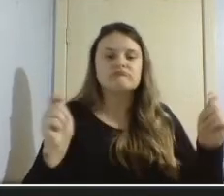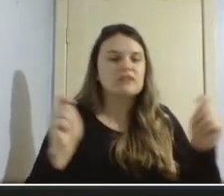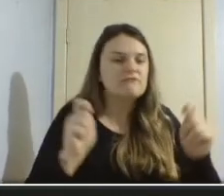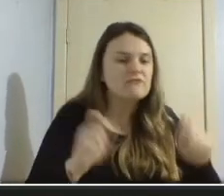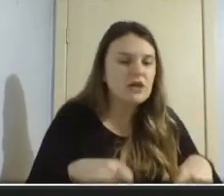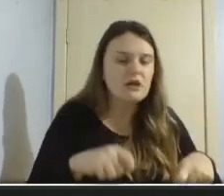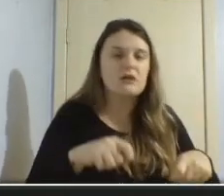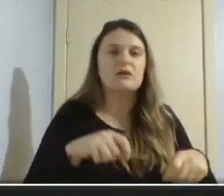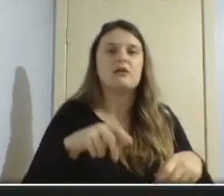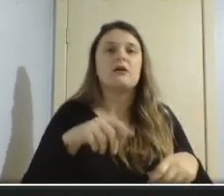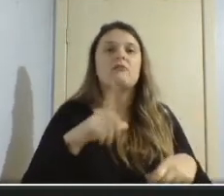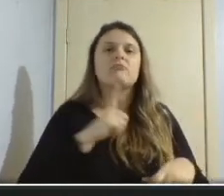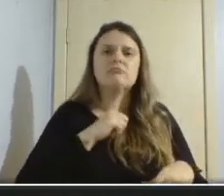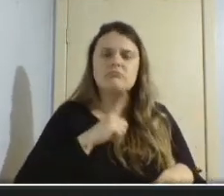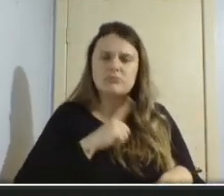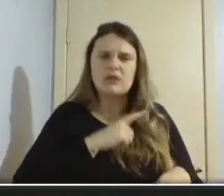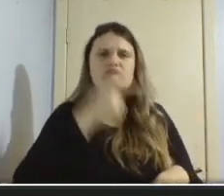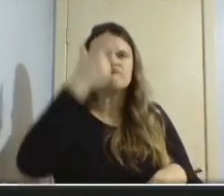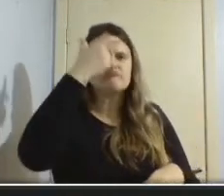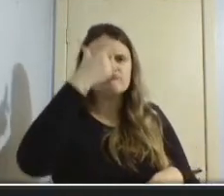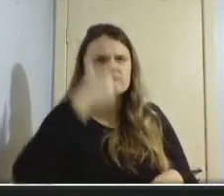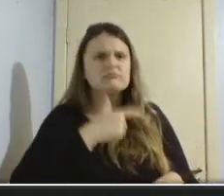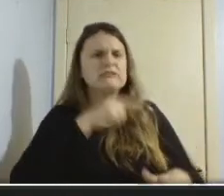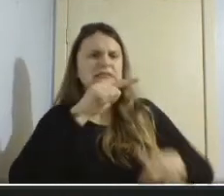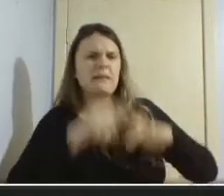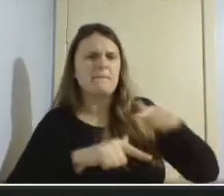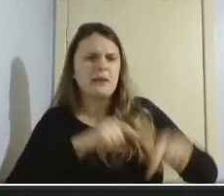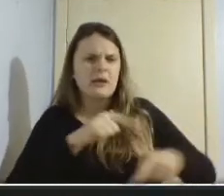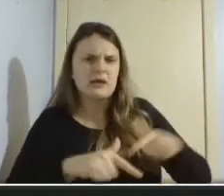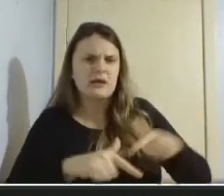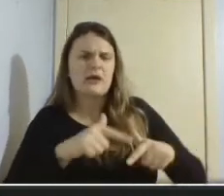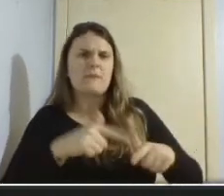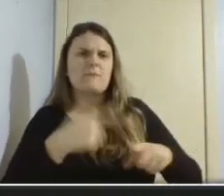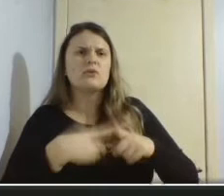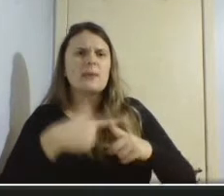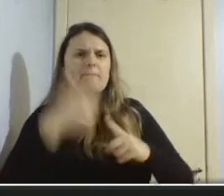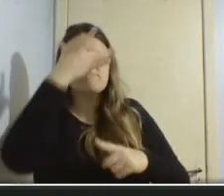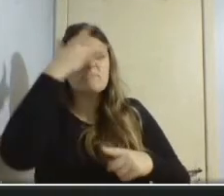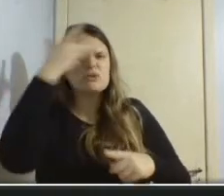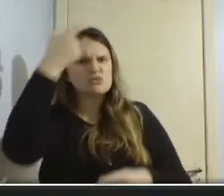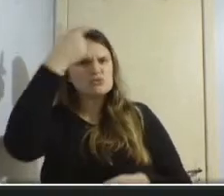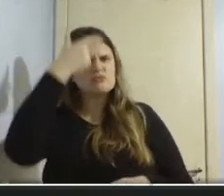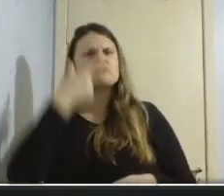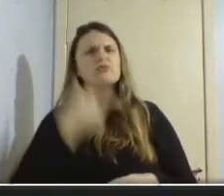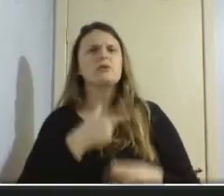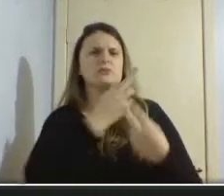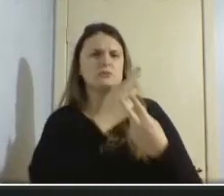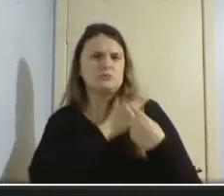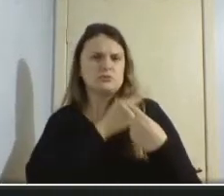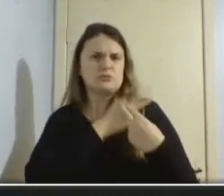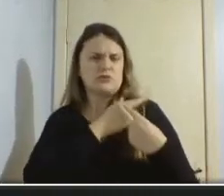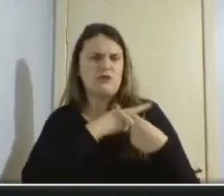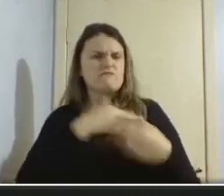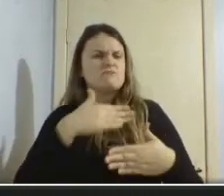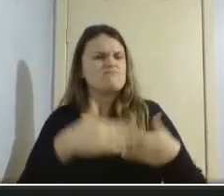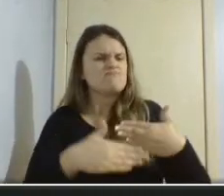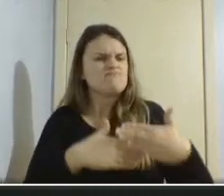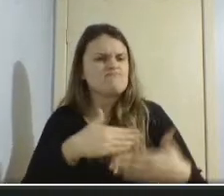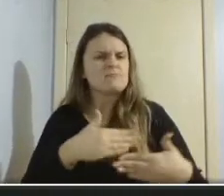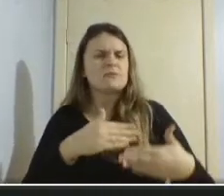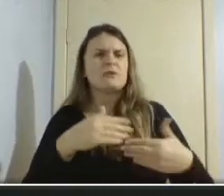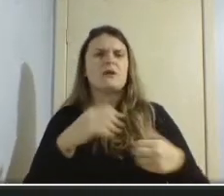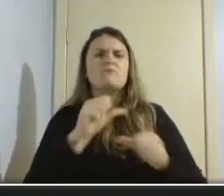atuação o que eu chamo de atores do processo municipal, de uma rede municipal de inovação.